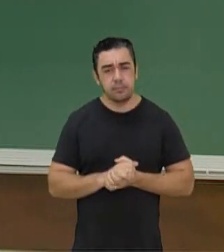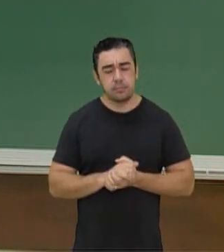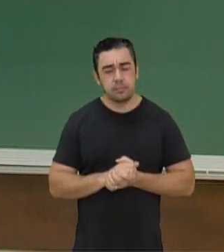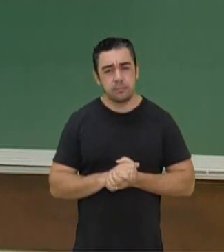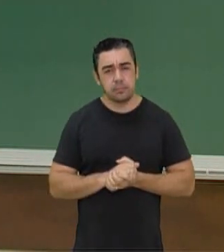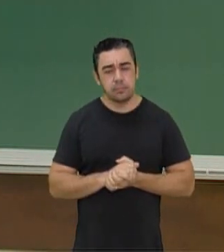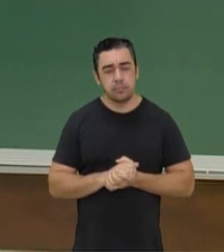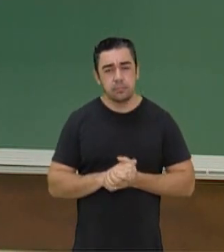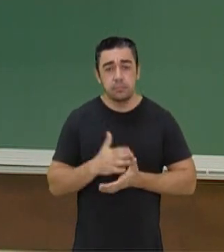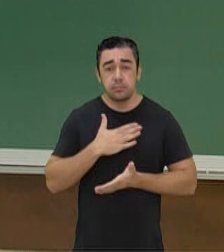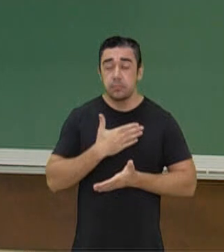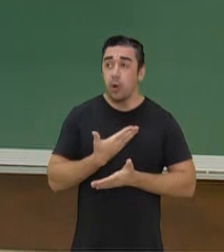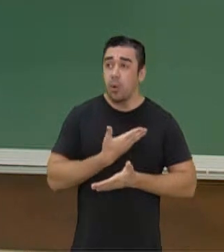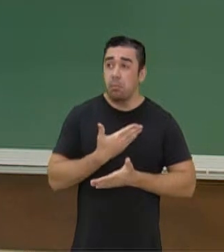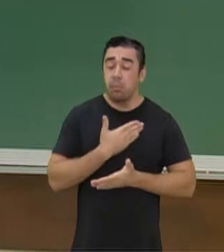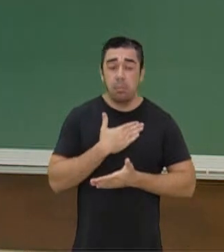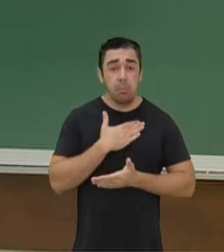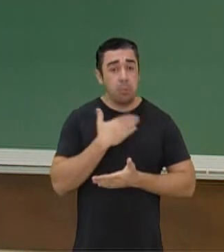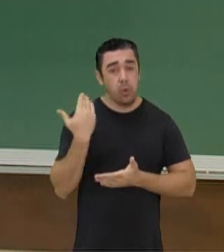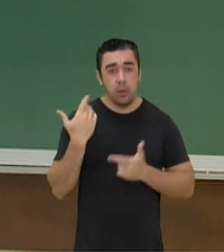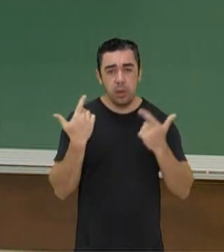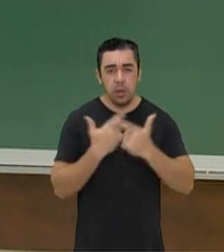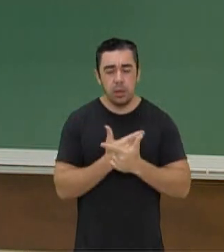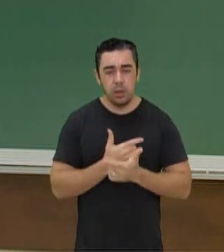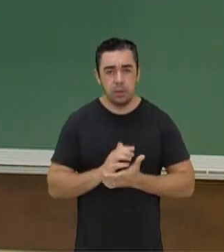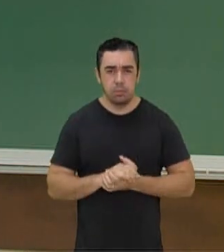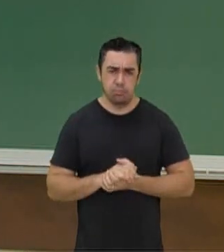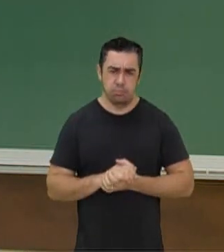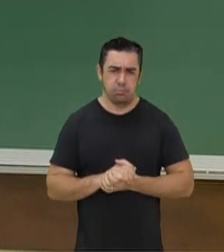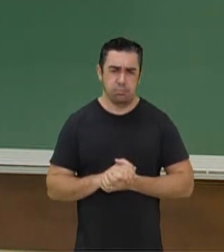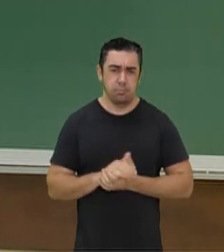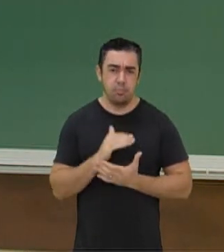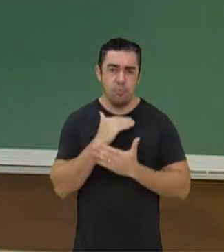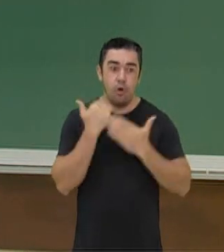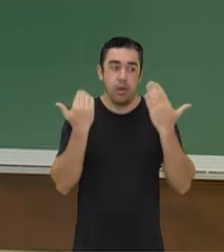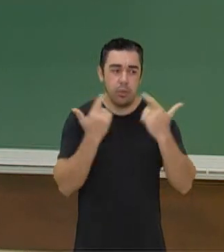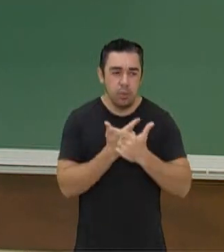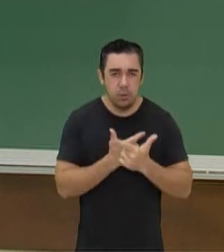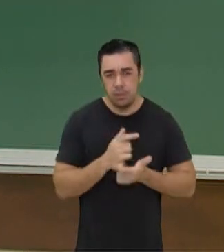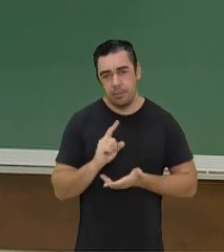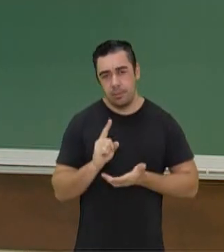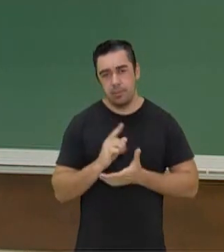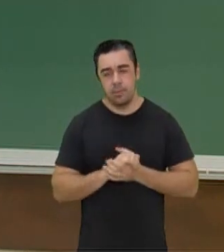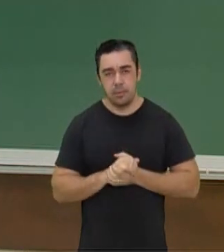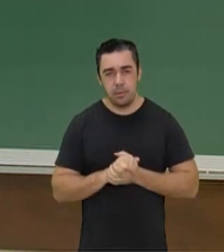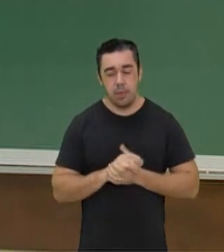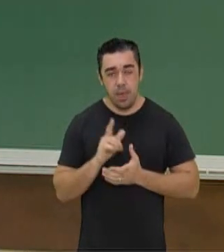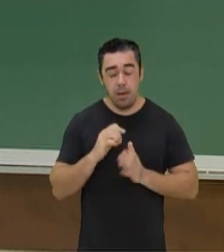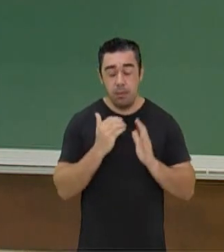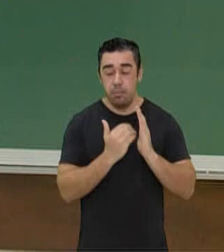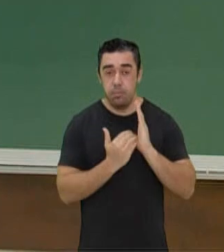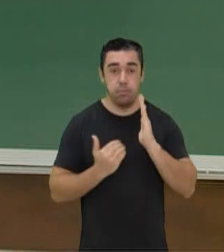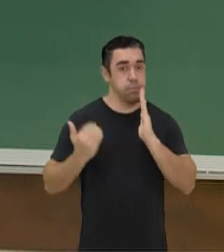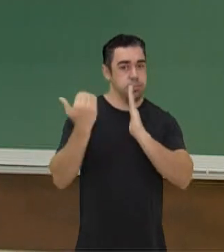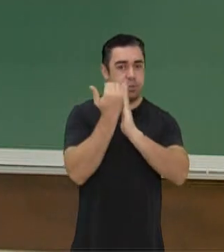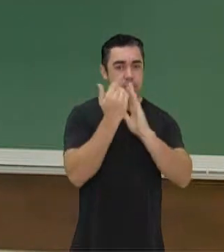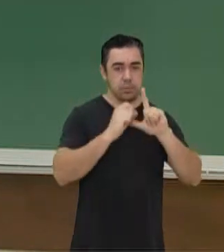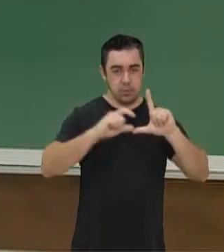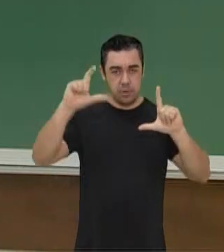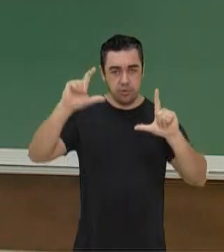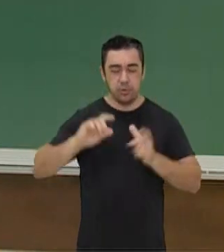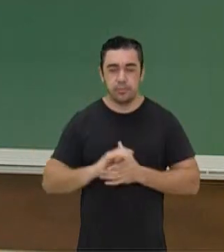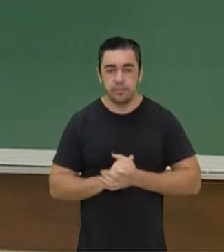o meu amigo morreu de rir. Veja, estou exagerando, exagerando. Isso é